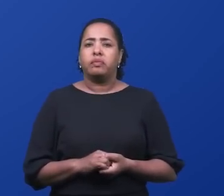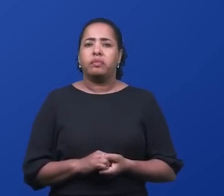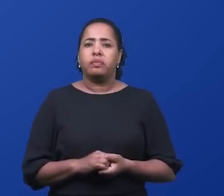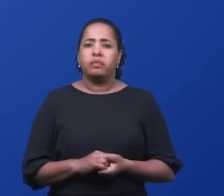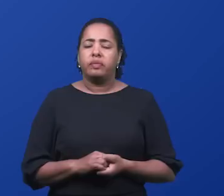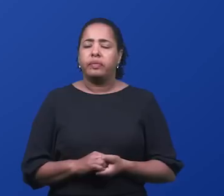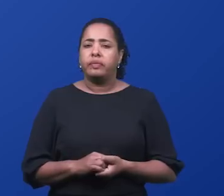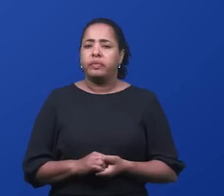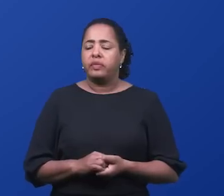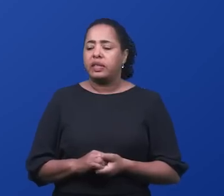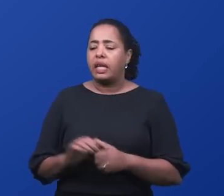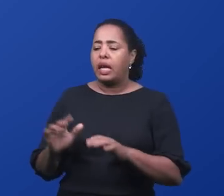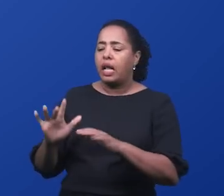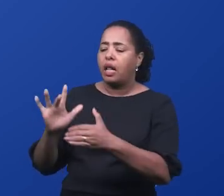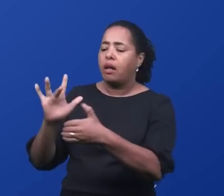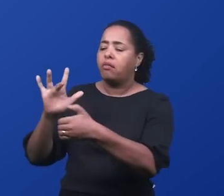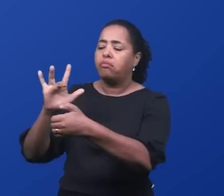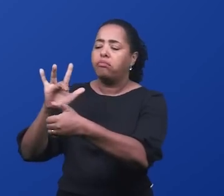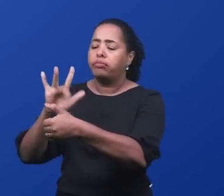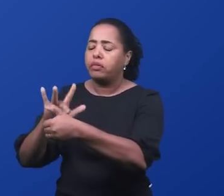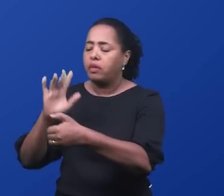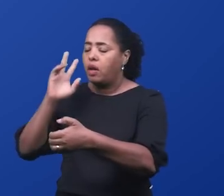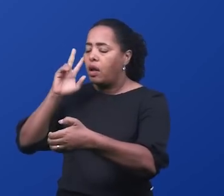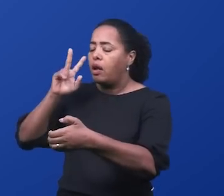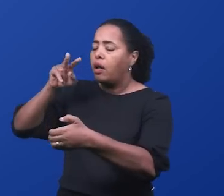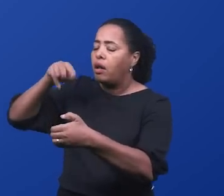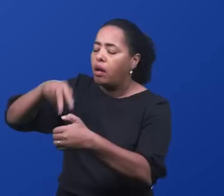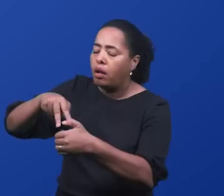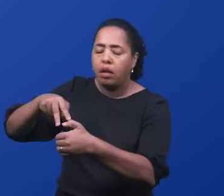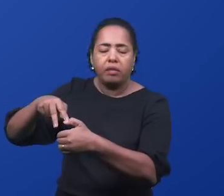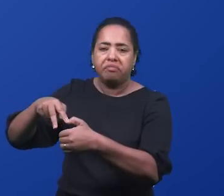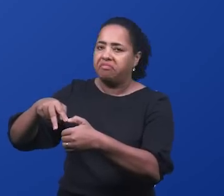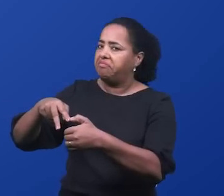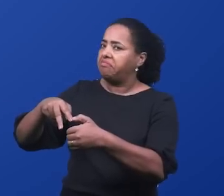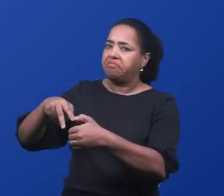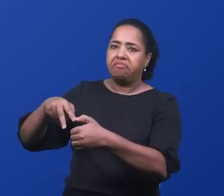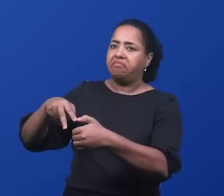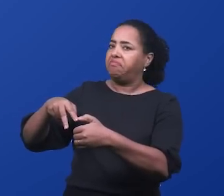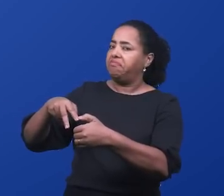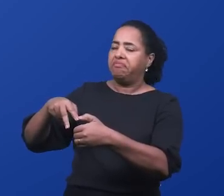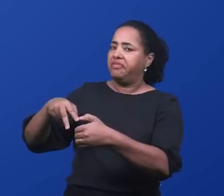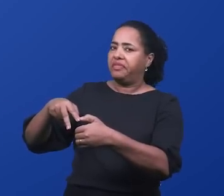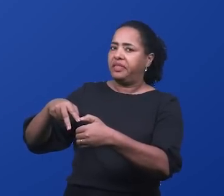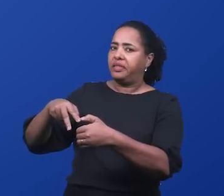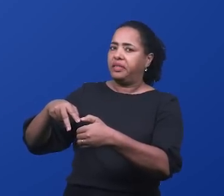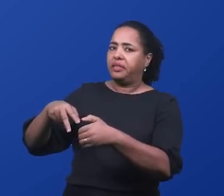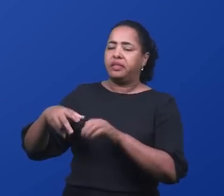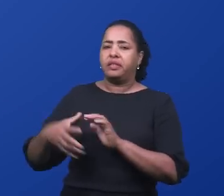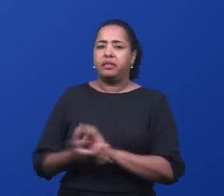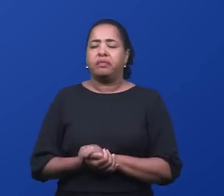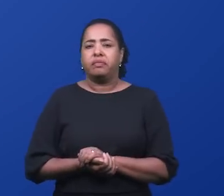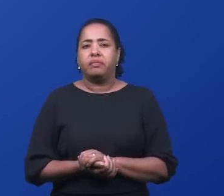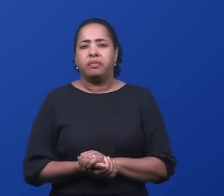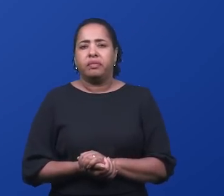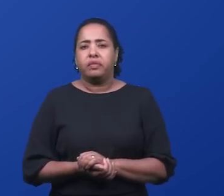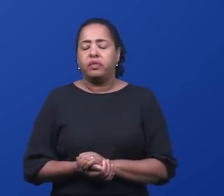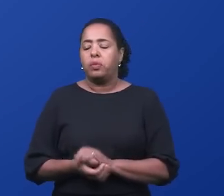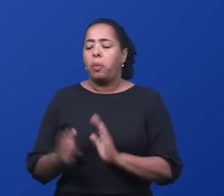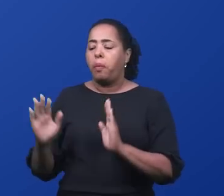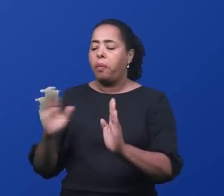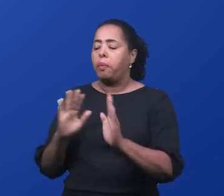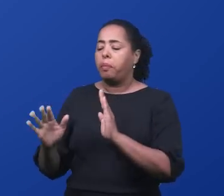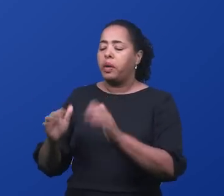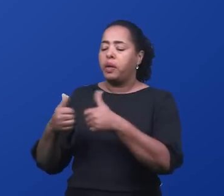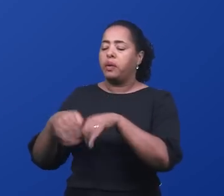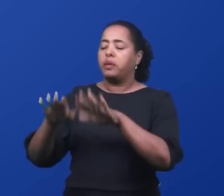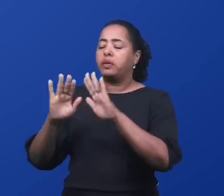em tocar na arca, nem olhar para dentro que tinha dentro da arca, né? E ali na casa, o tempo que